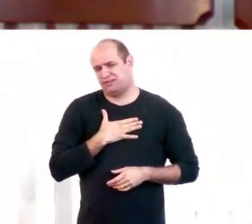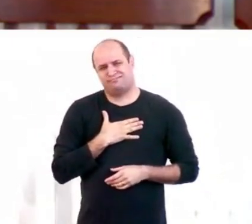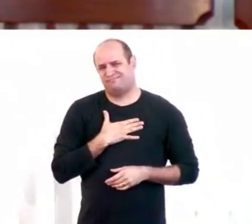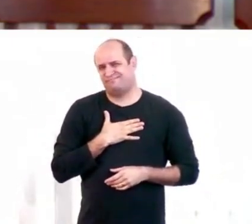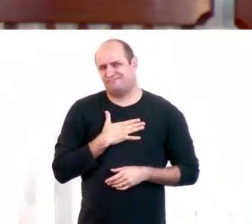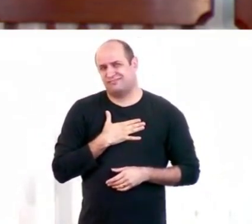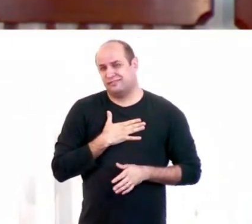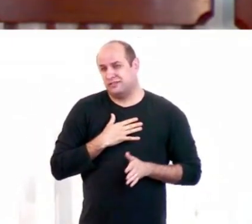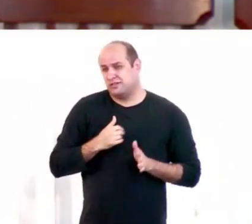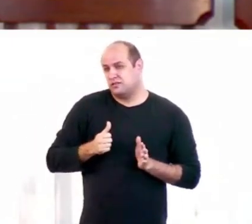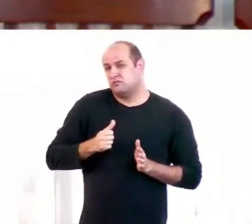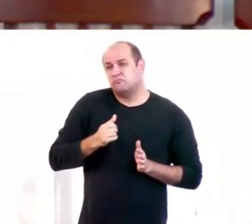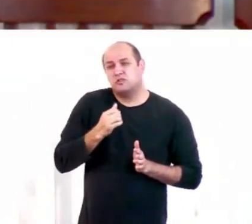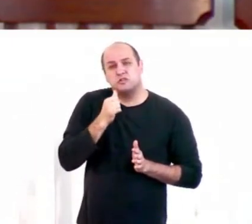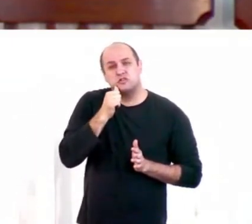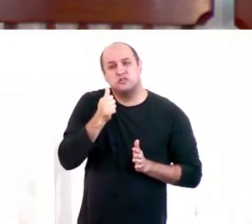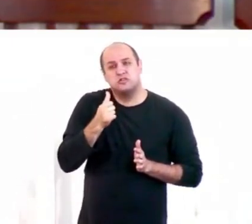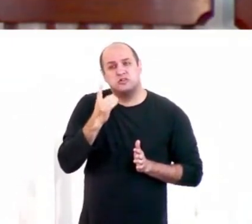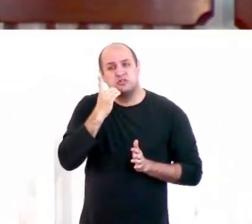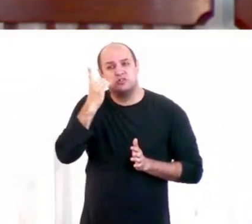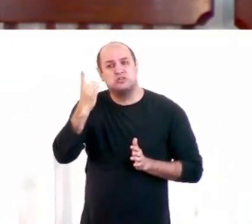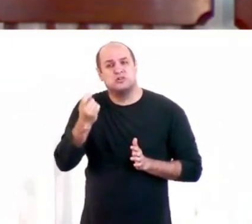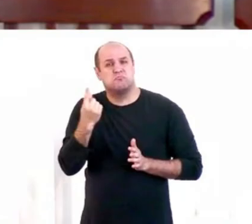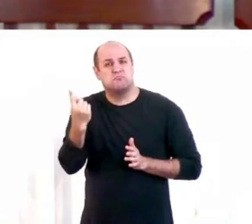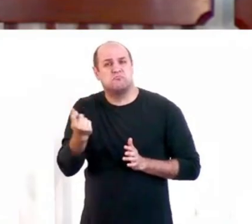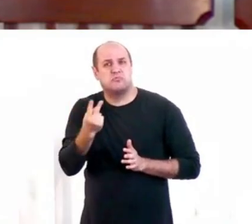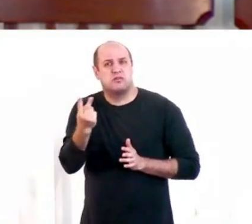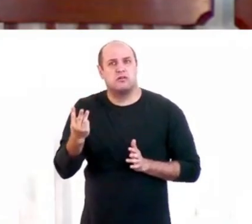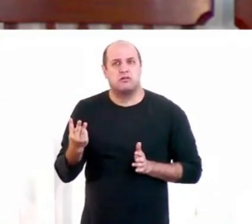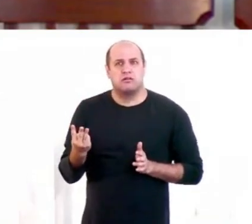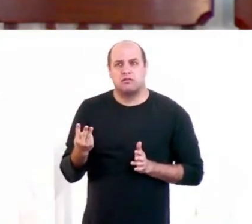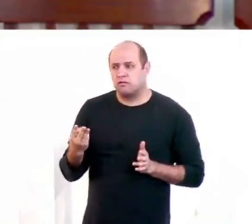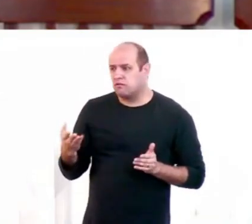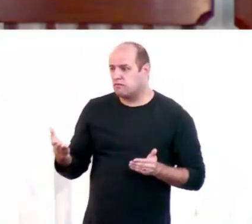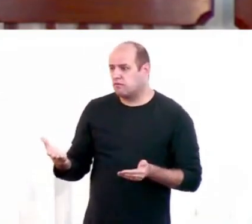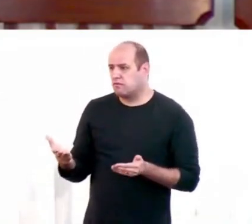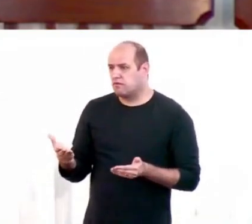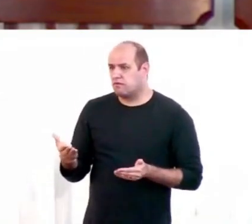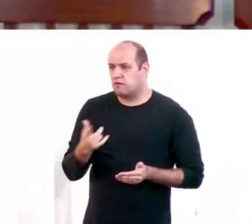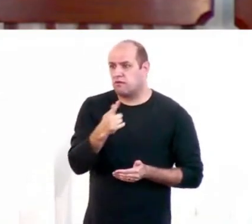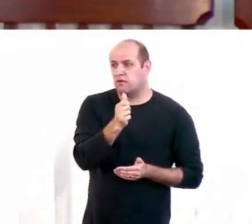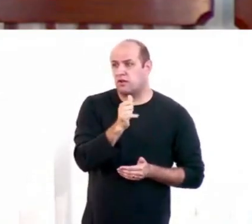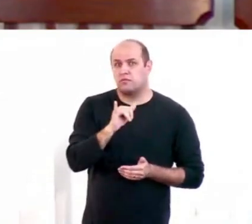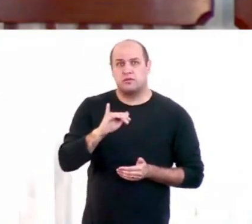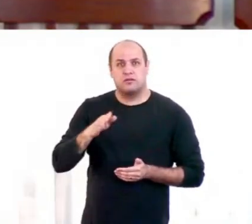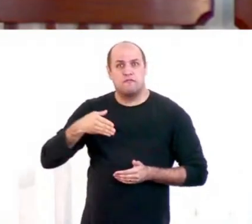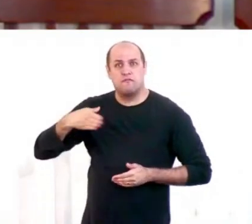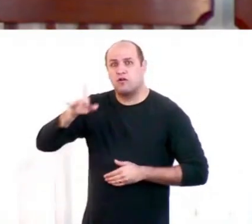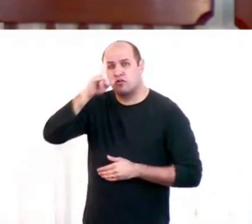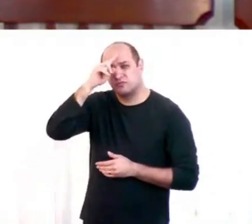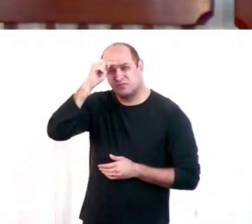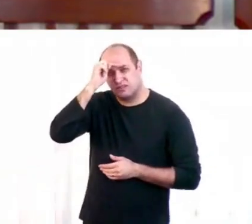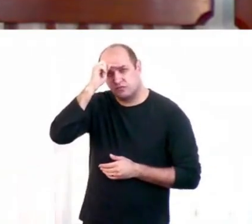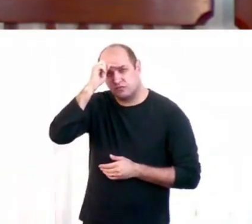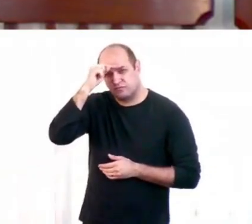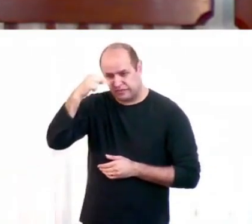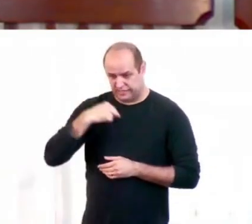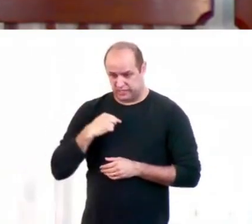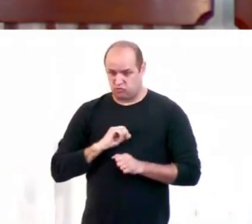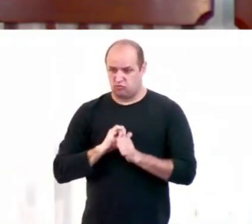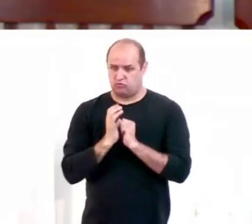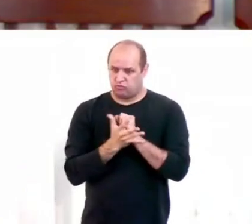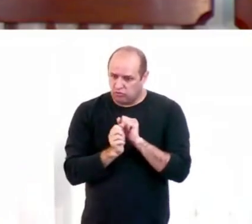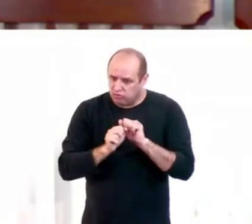primeiros dias, em 24 horas, a Gabriela já estava no hospital com problema de saúde. Eu peguei Covid